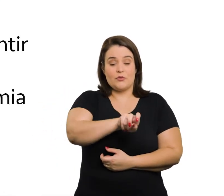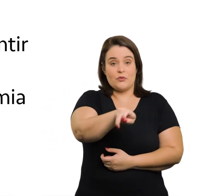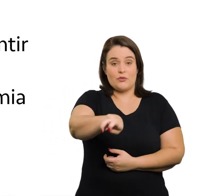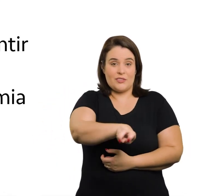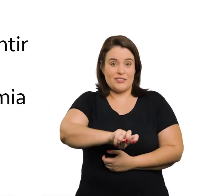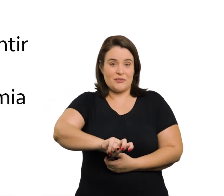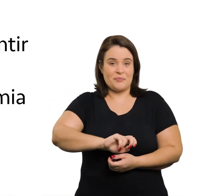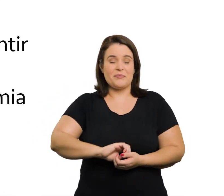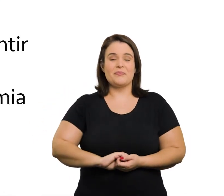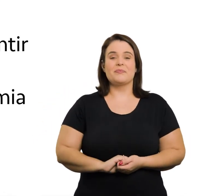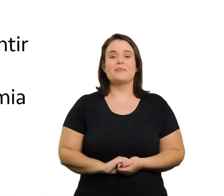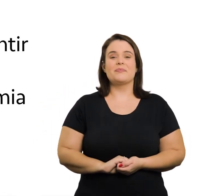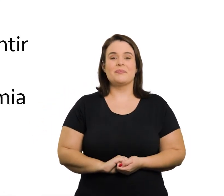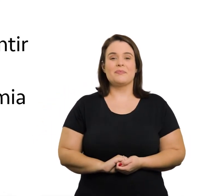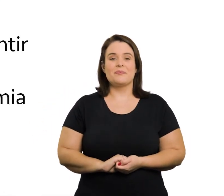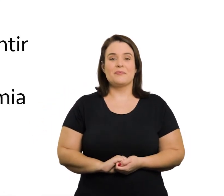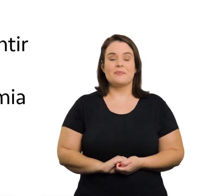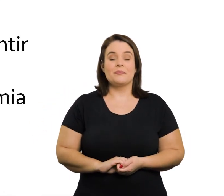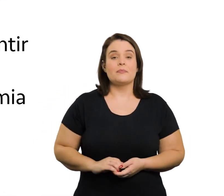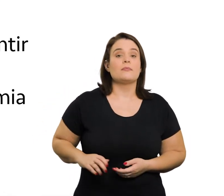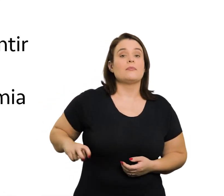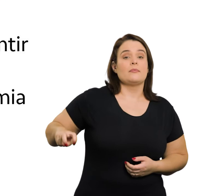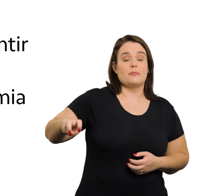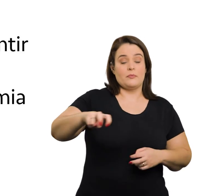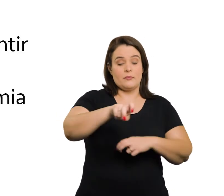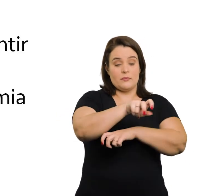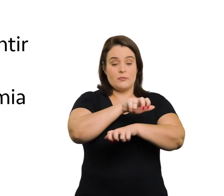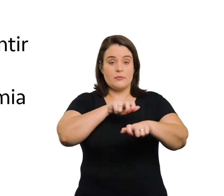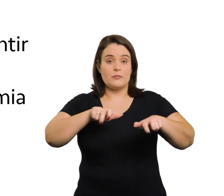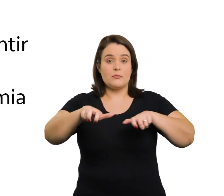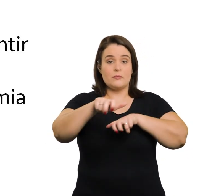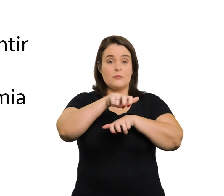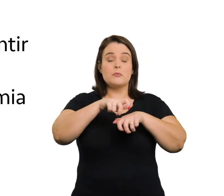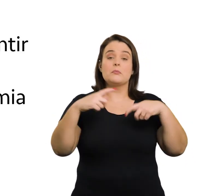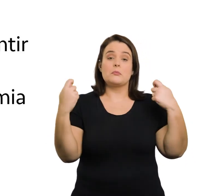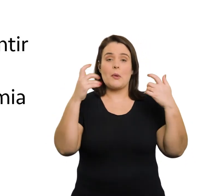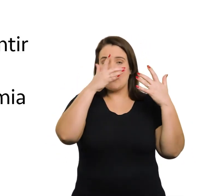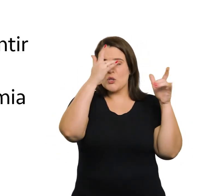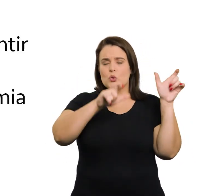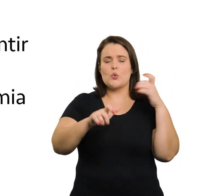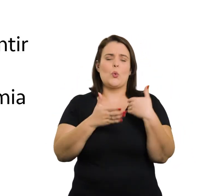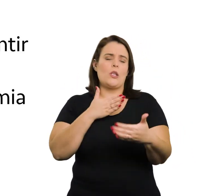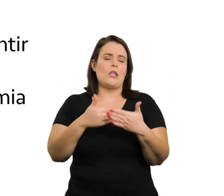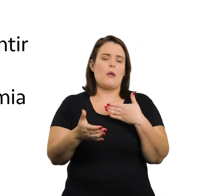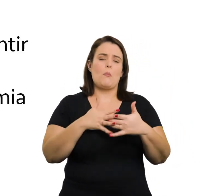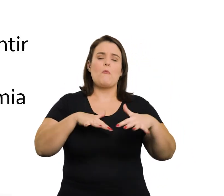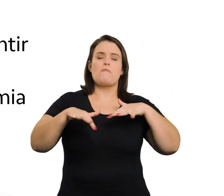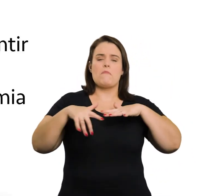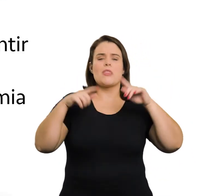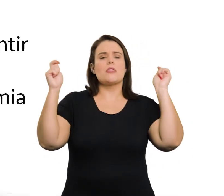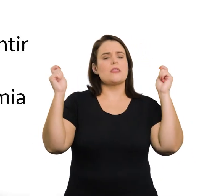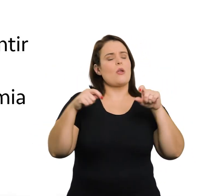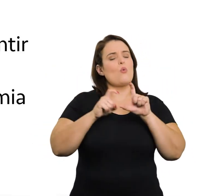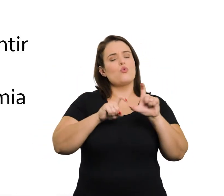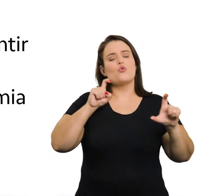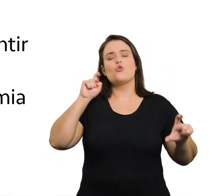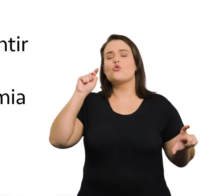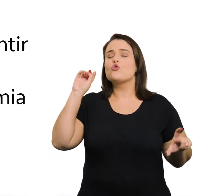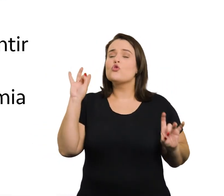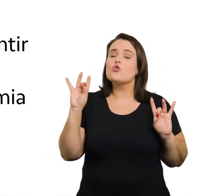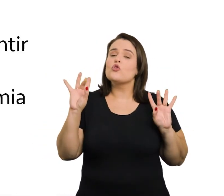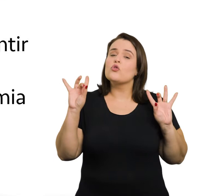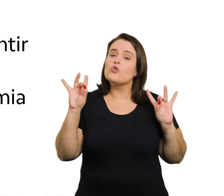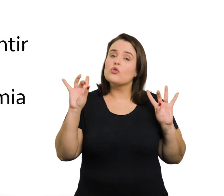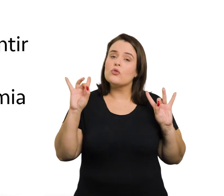e manobra. Na circulação, é necessário garantir que qualquer pessoa possa se movimentar